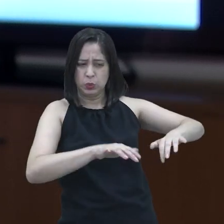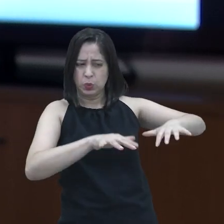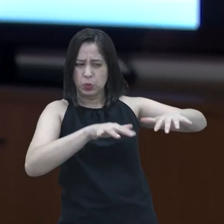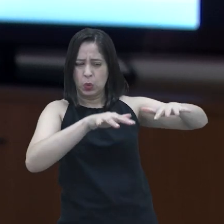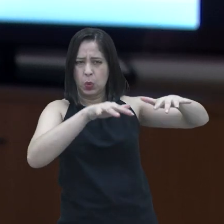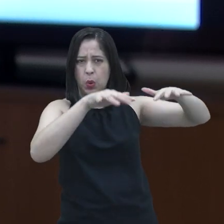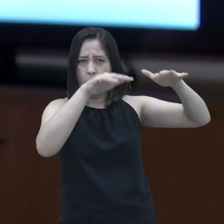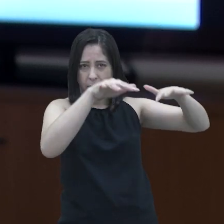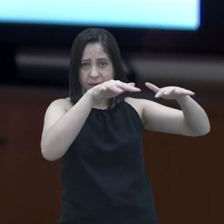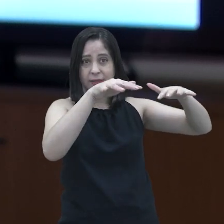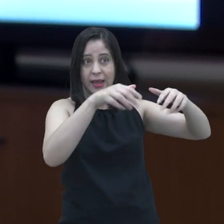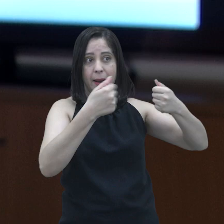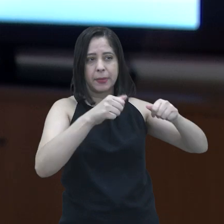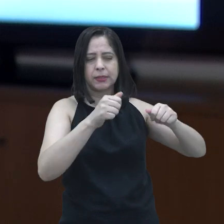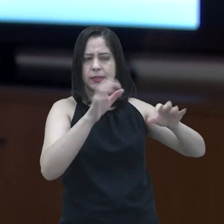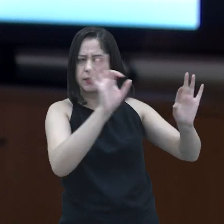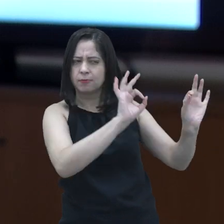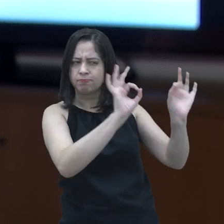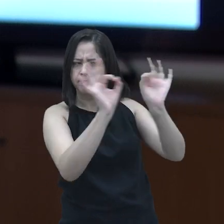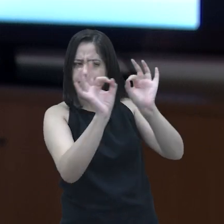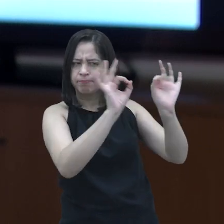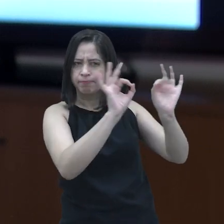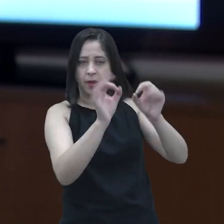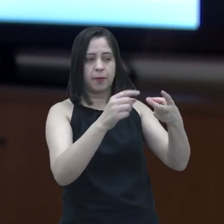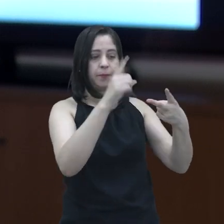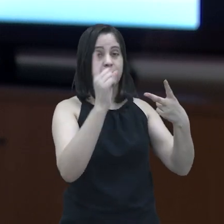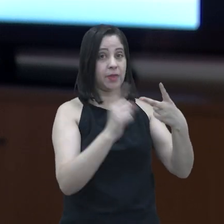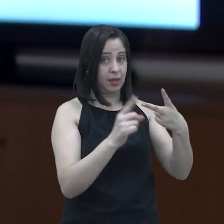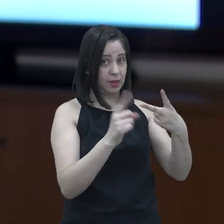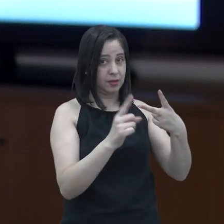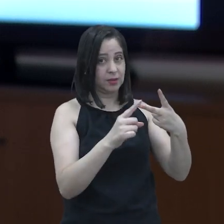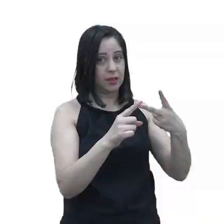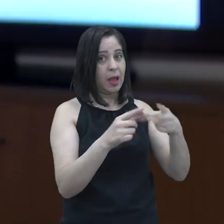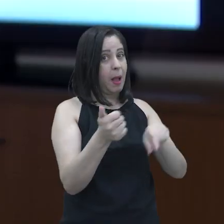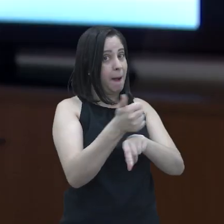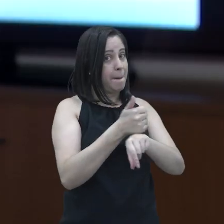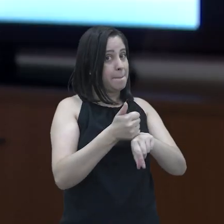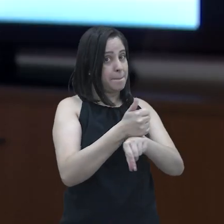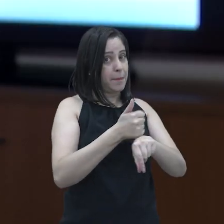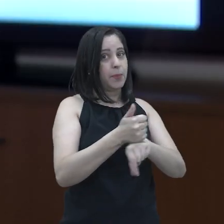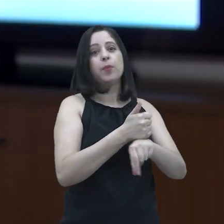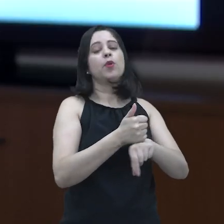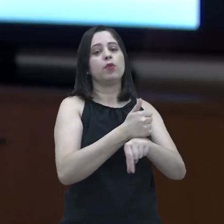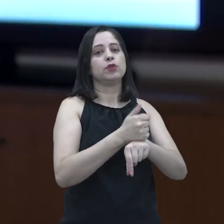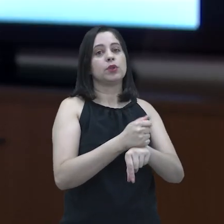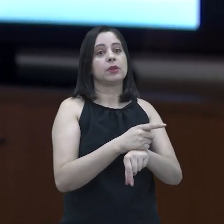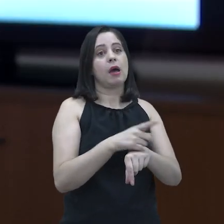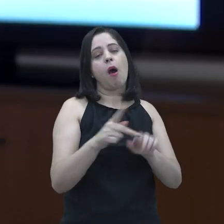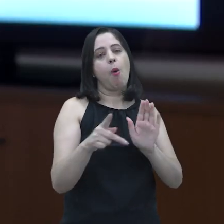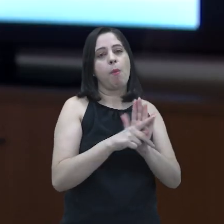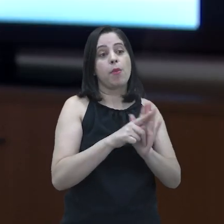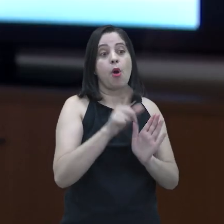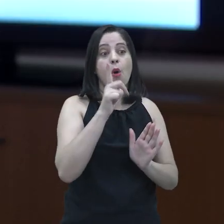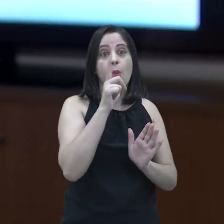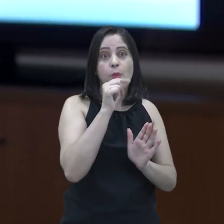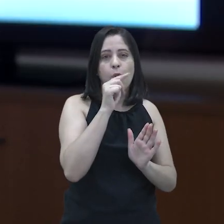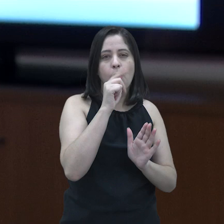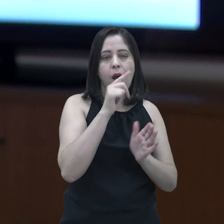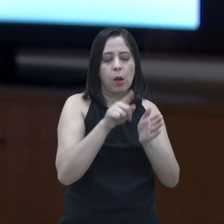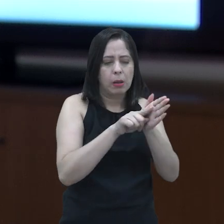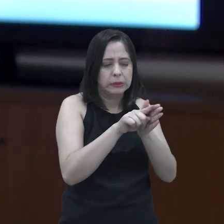nós precisamos prever com a maior antecedência e precisão possível essa chuva. Temos que ter especialistas em